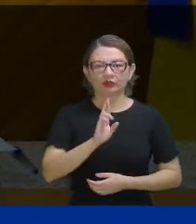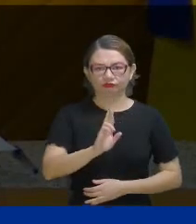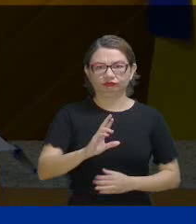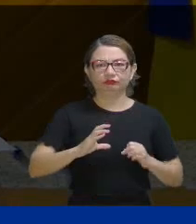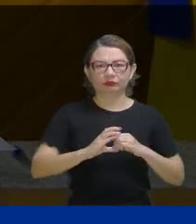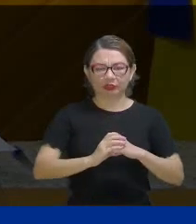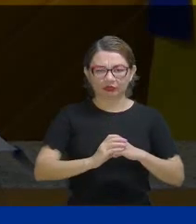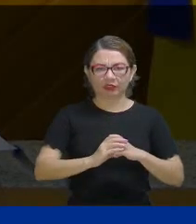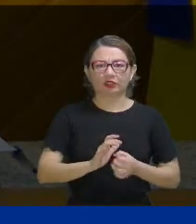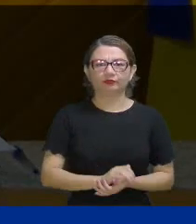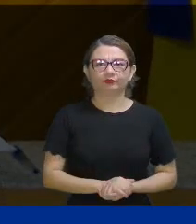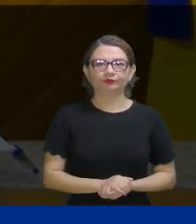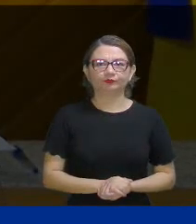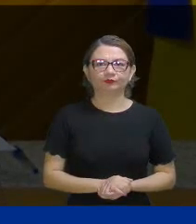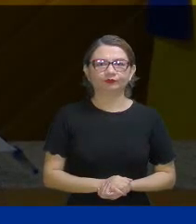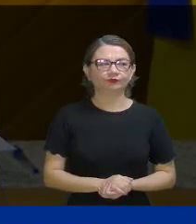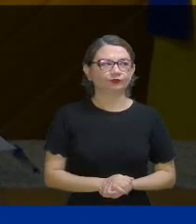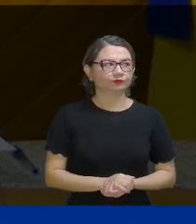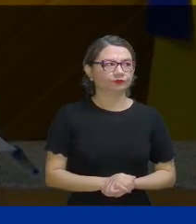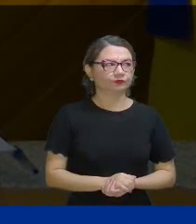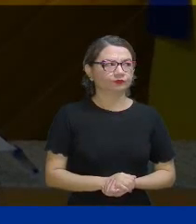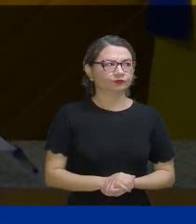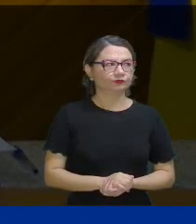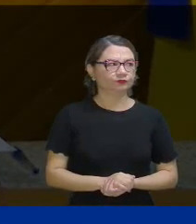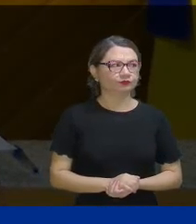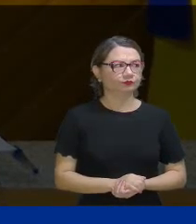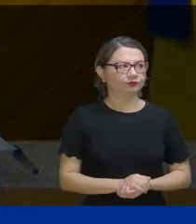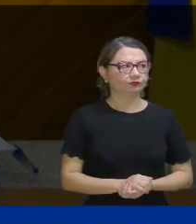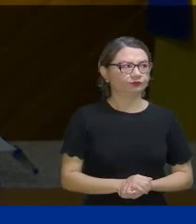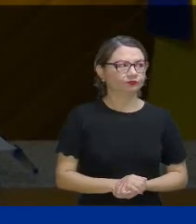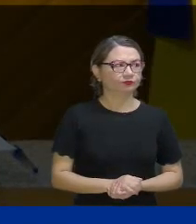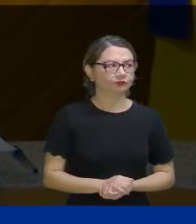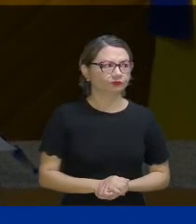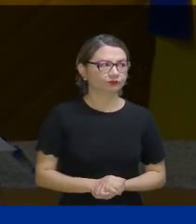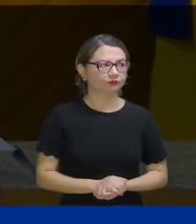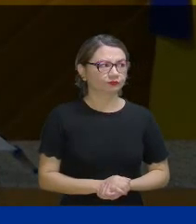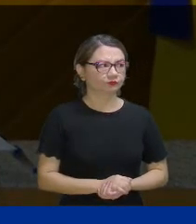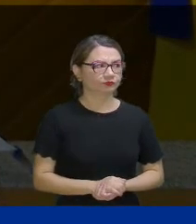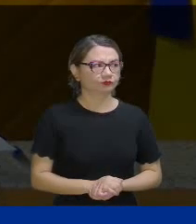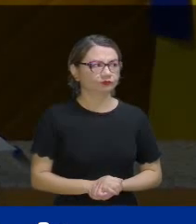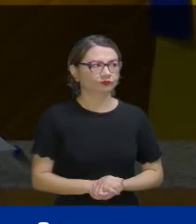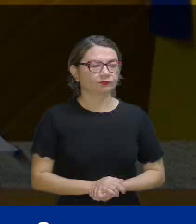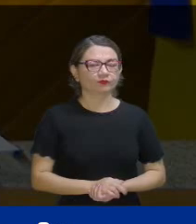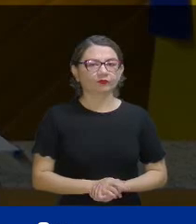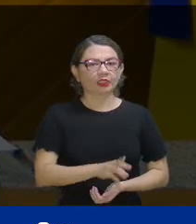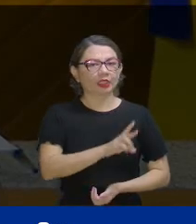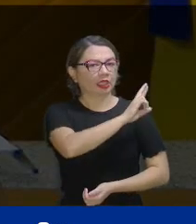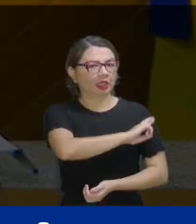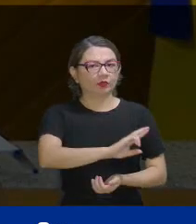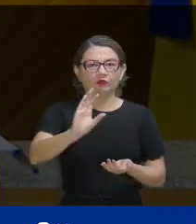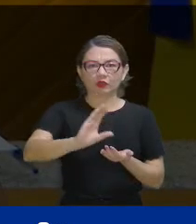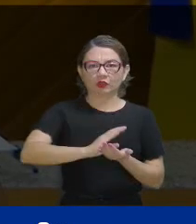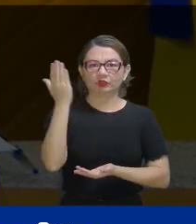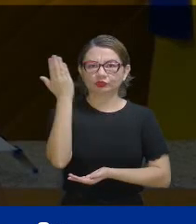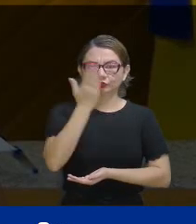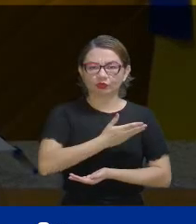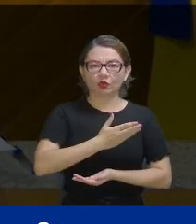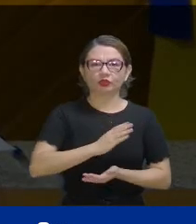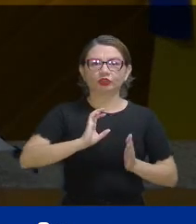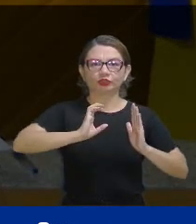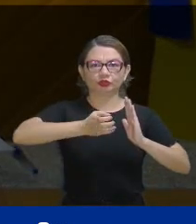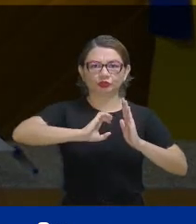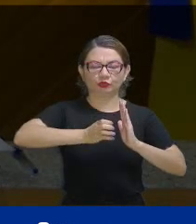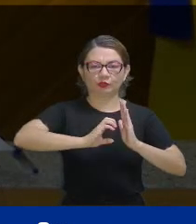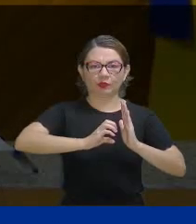Regional Eleitoral do Amapá, por unanimidade, desaprovou a prestação de contas anual do